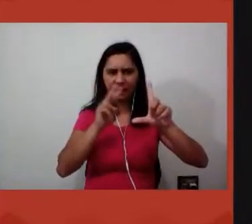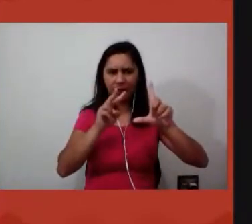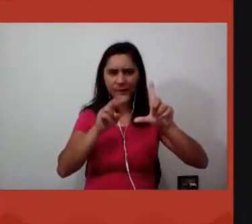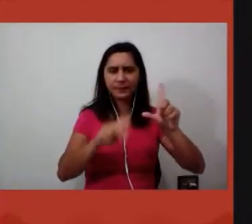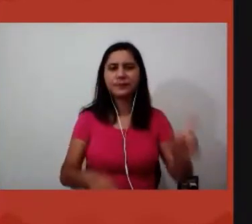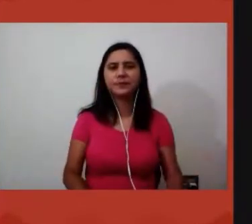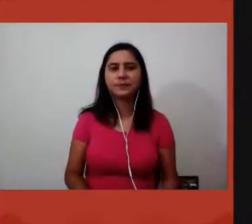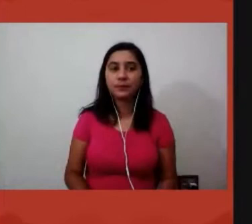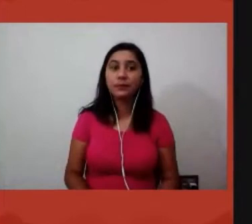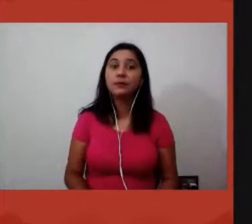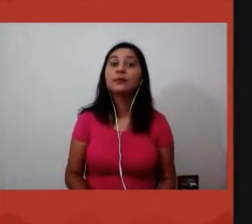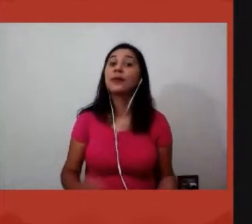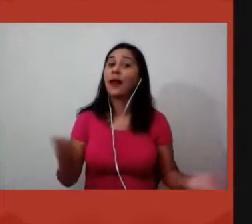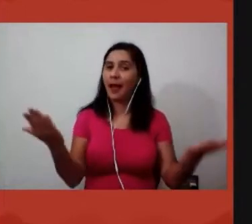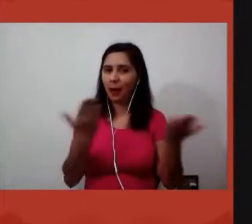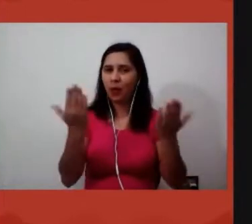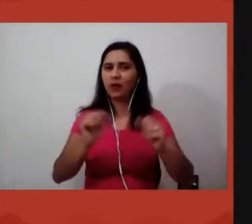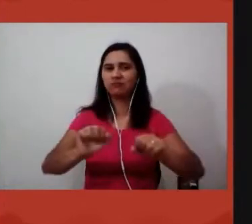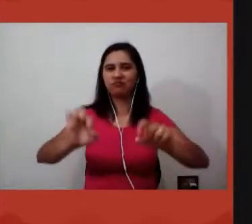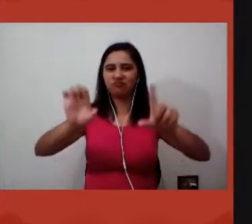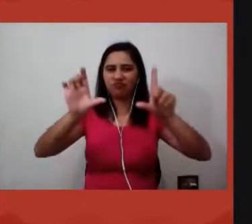É, agora apareceu.